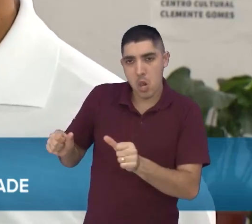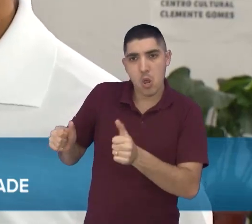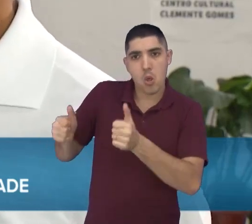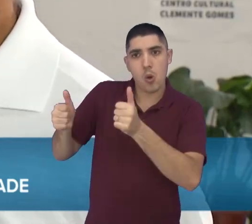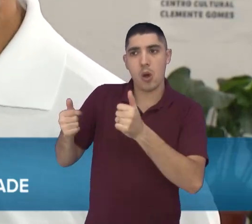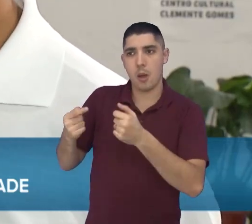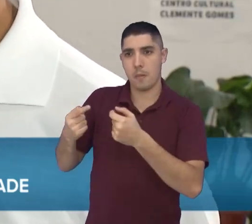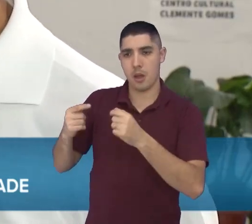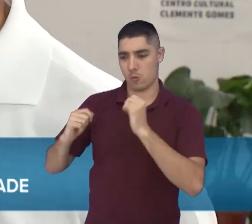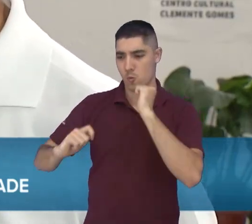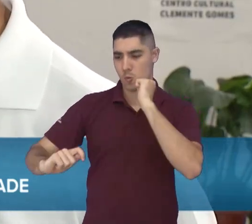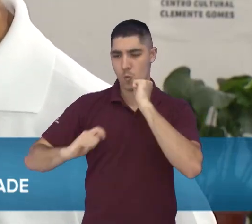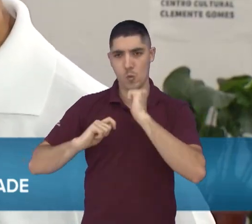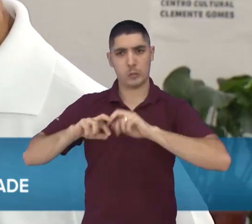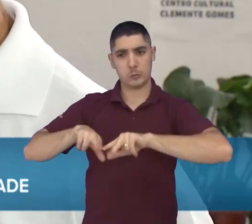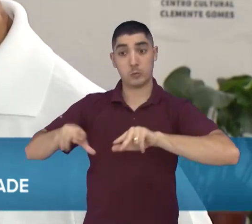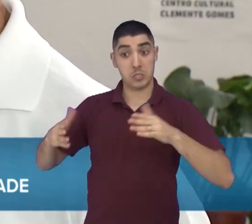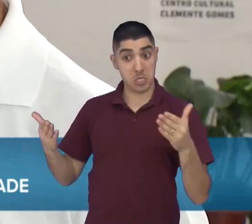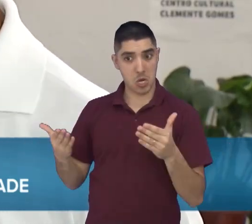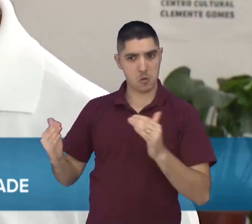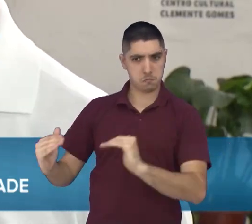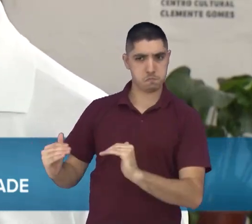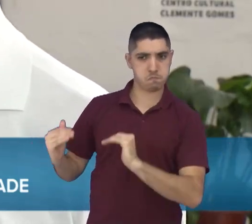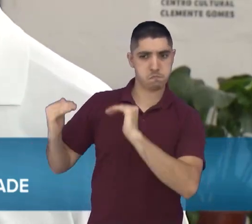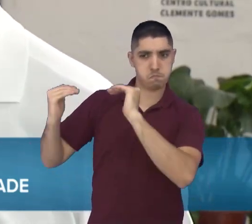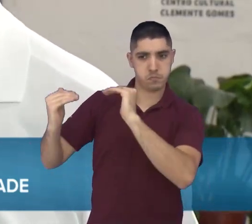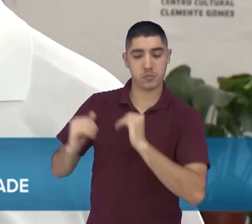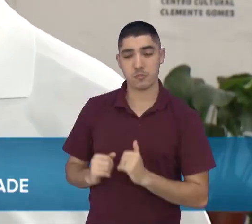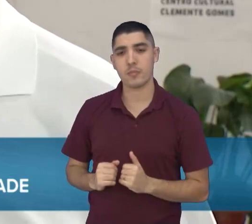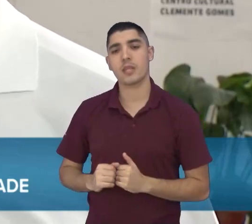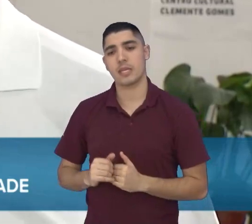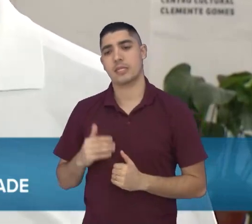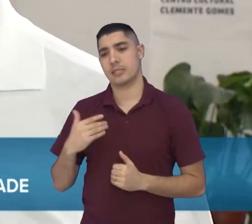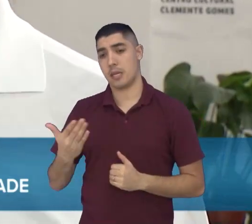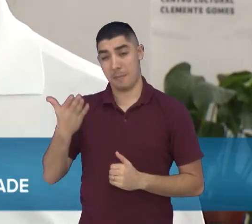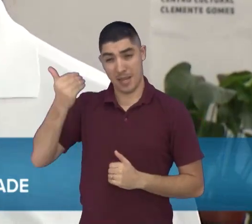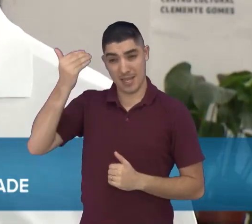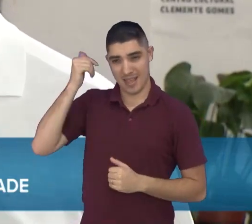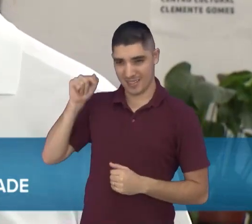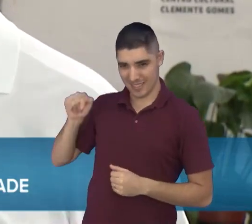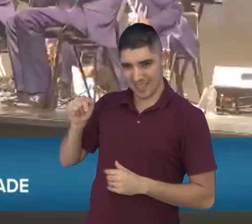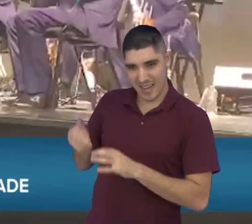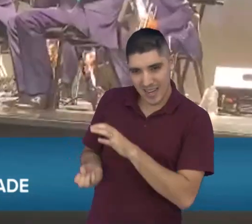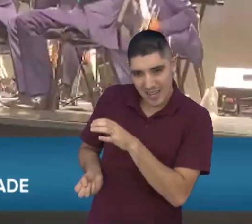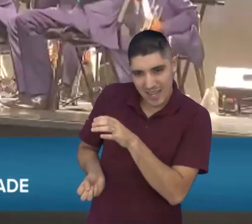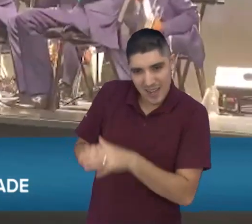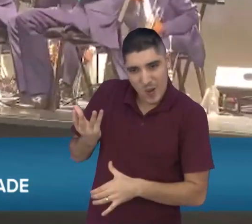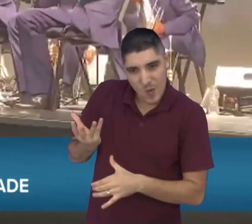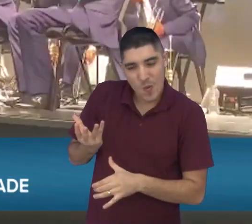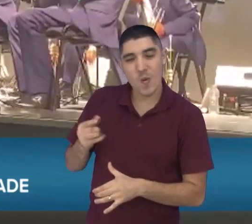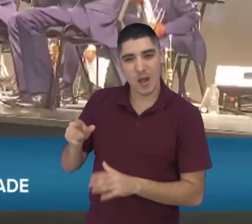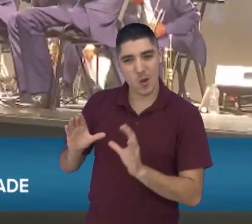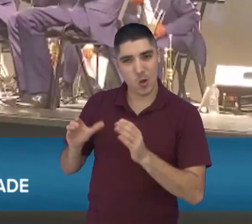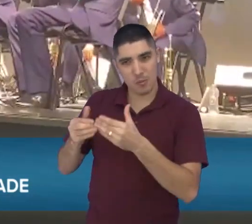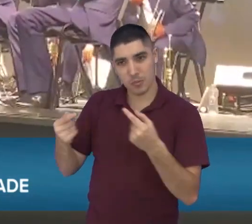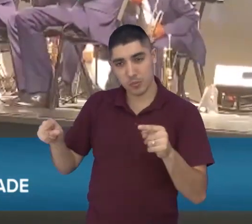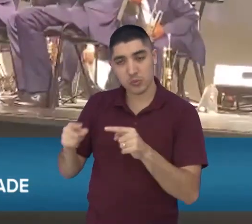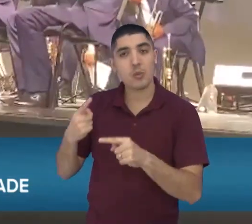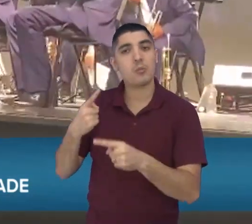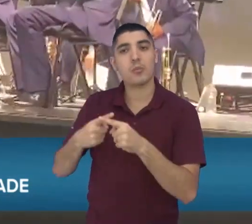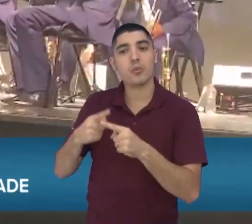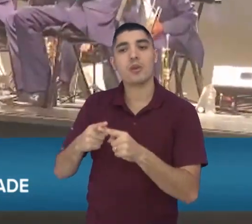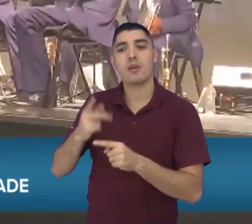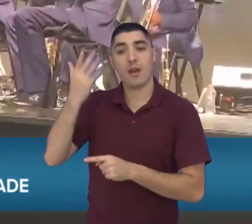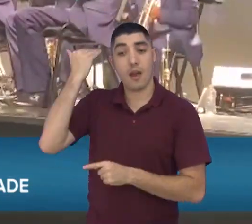tudo. E está no patamar que tem hoje. Mas a banda foi fundada justamente para fazer as